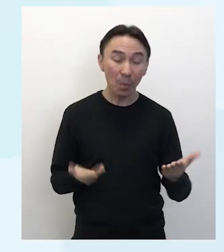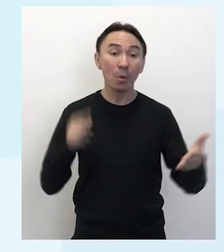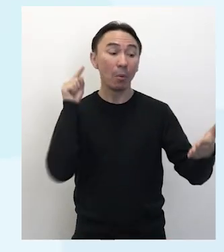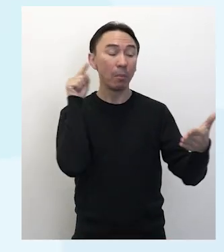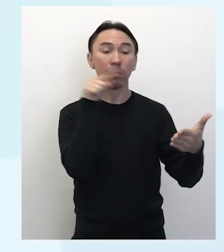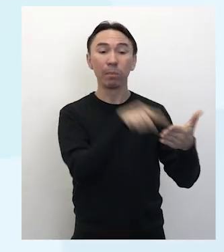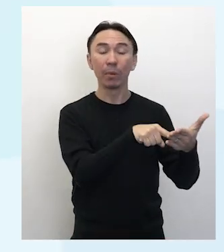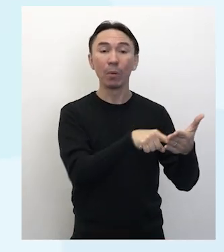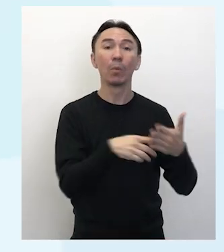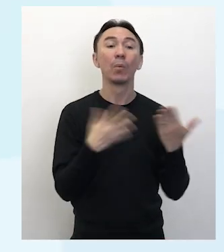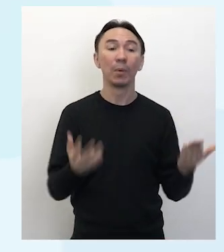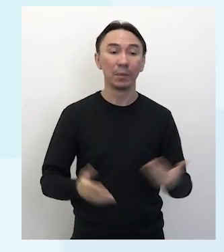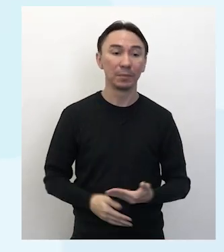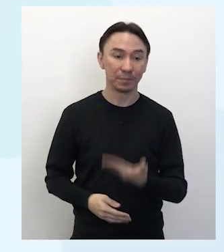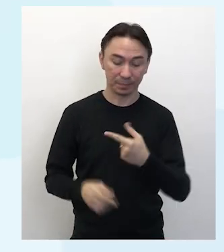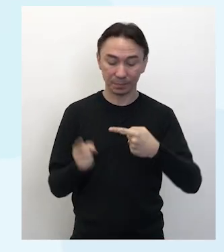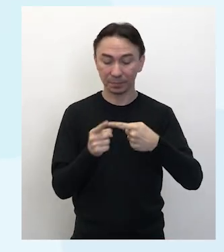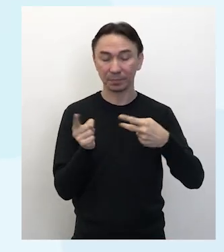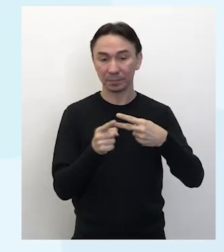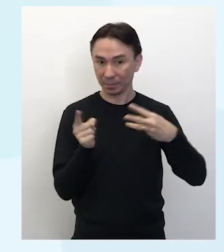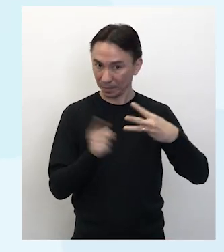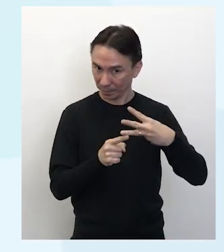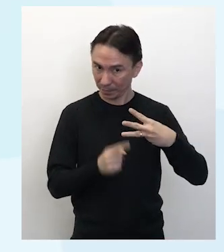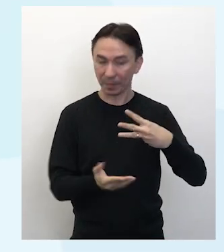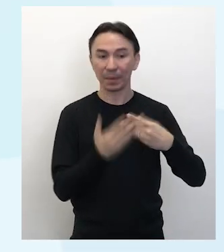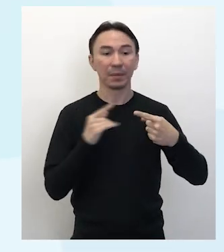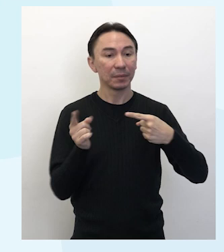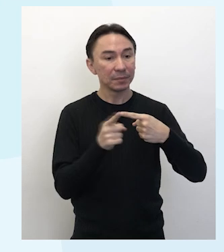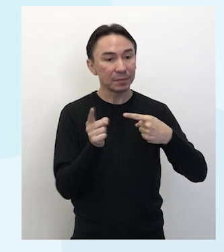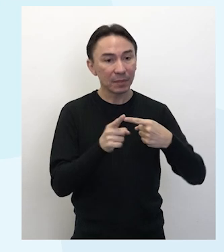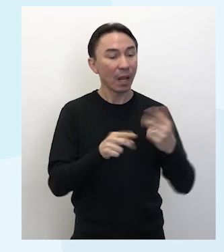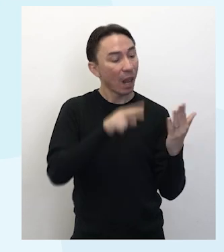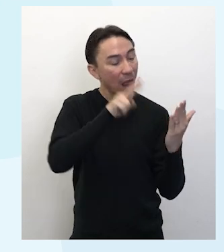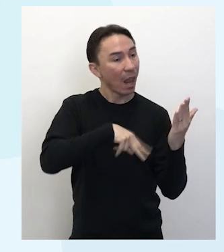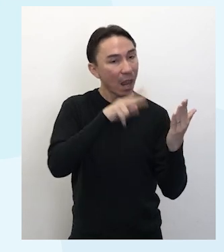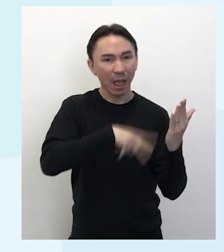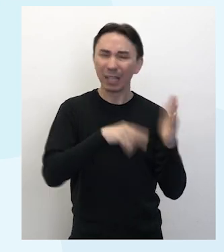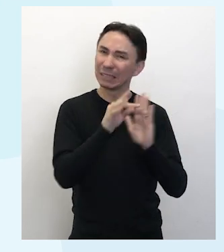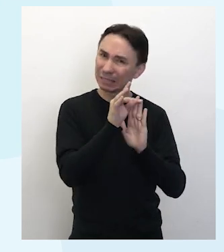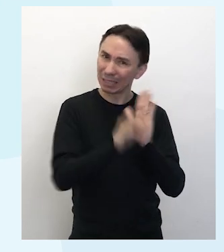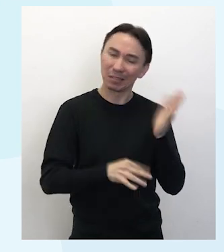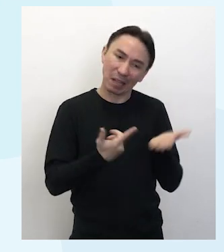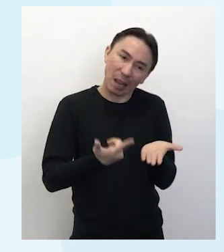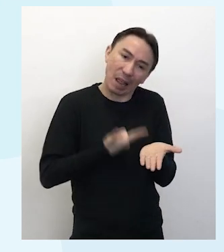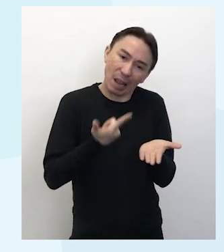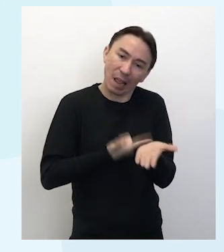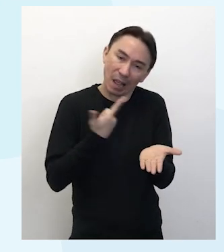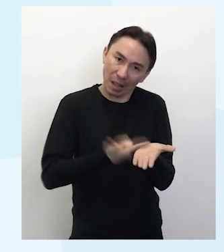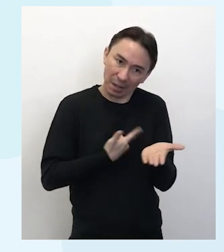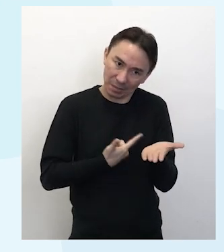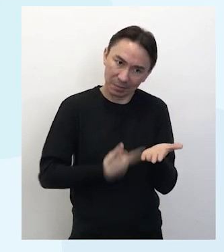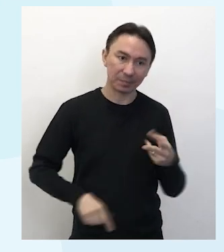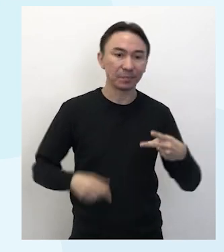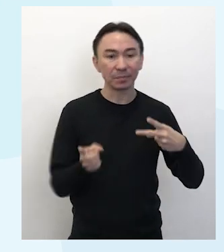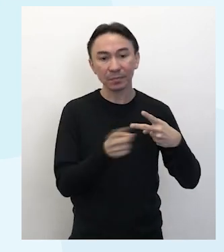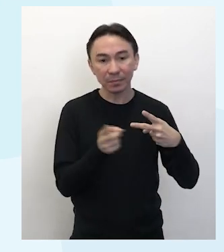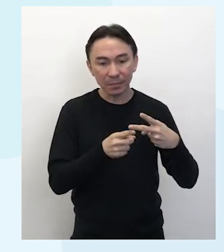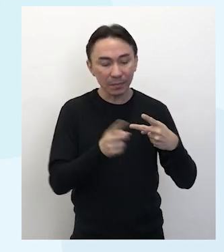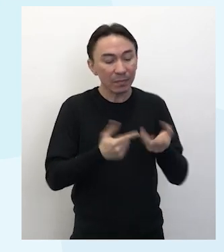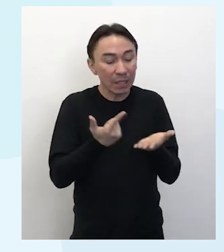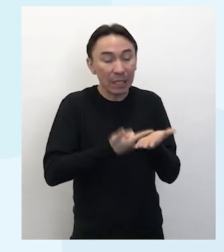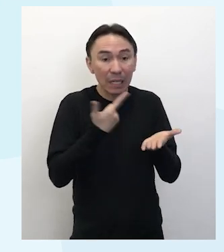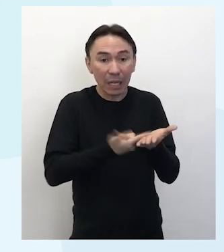ler e se sensibilizar com a leitura de textos literários, reconhecer a dimensão lúdica do texto